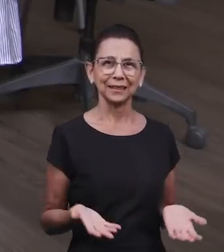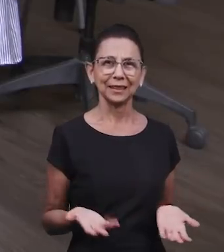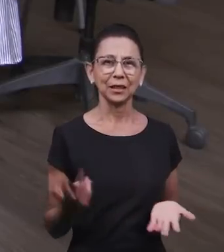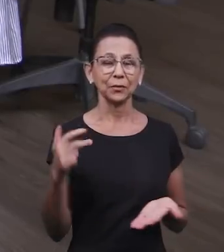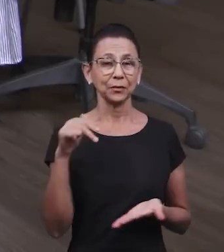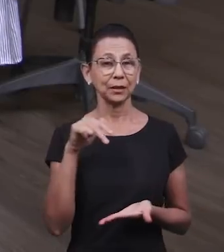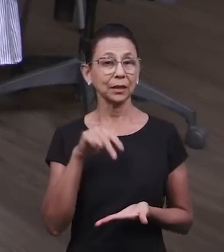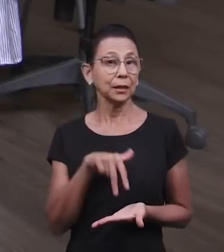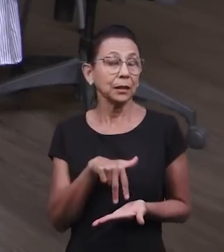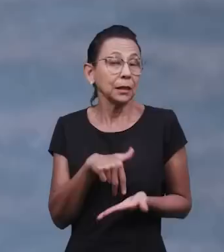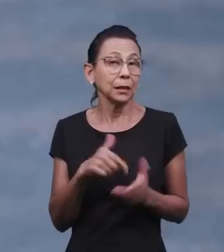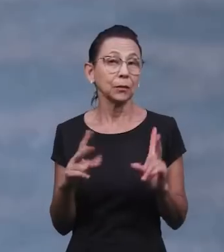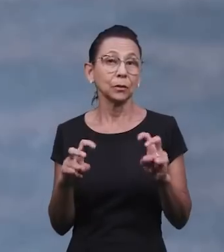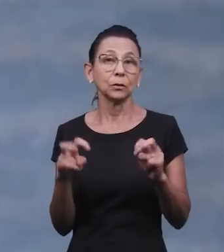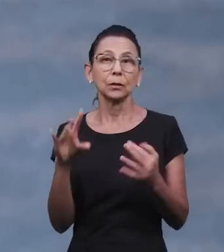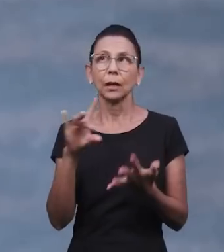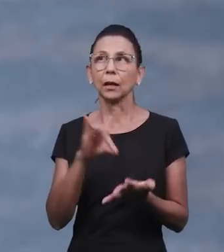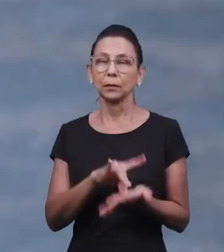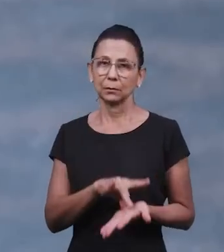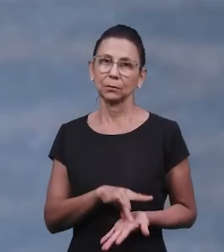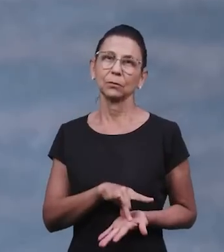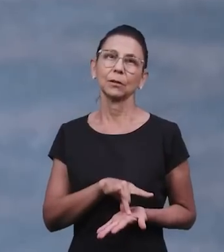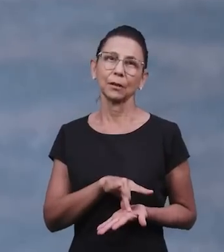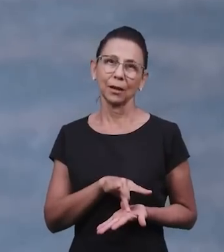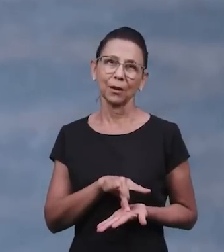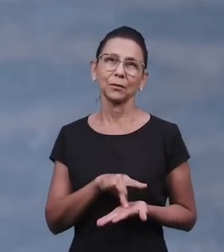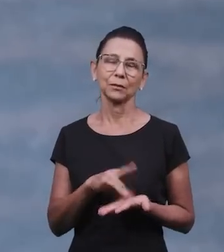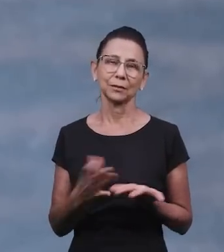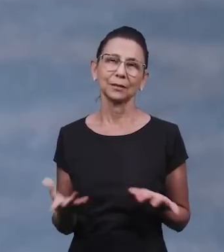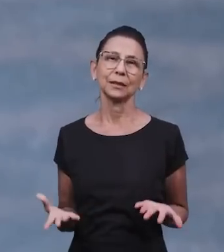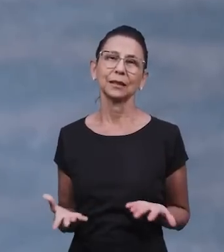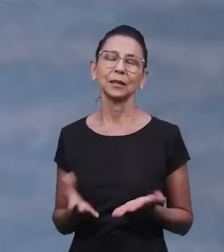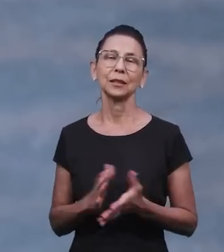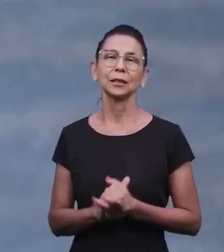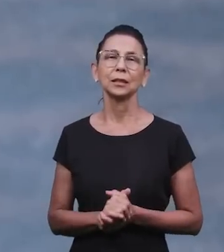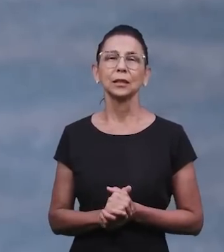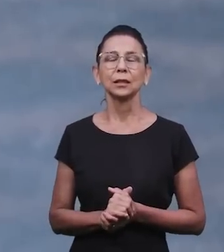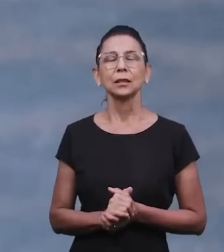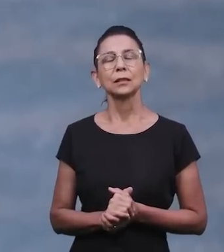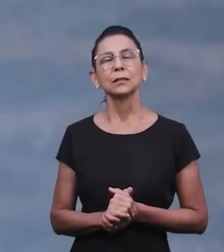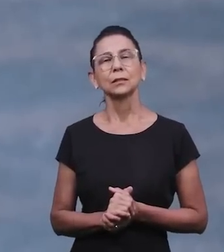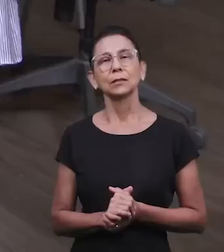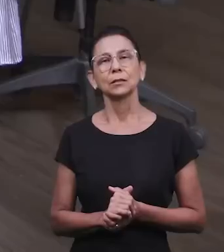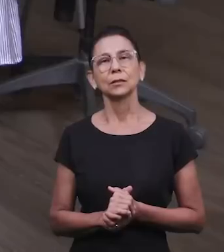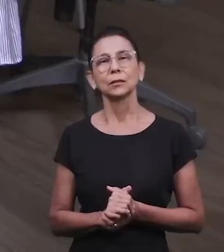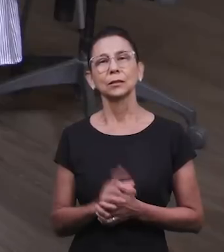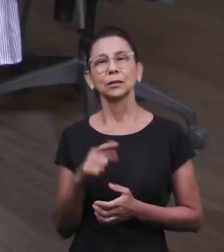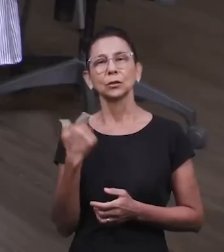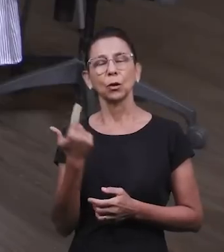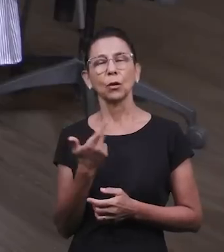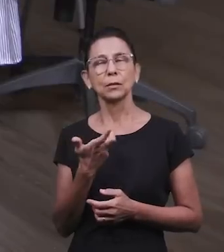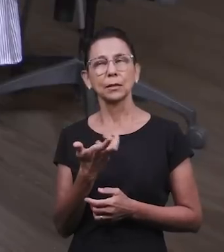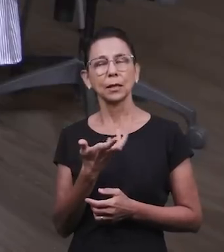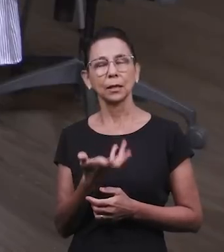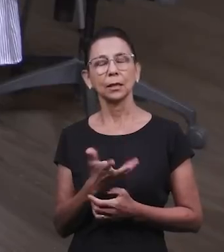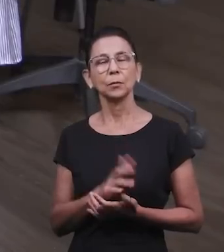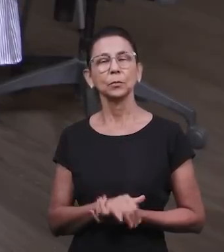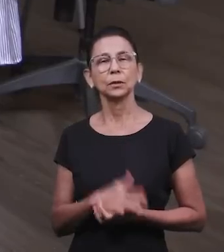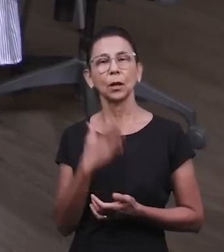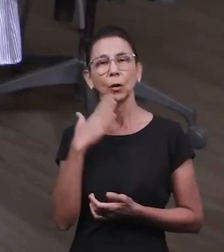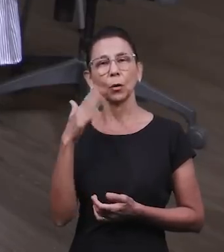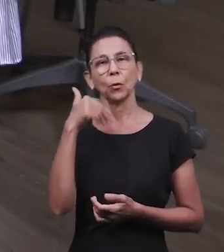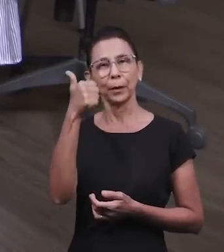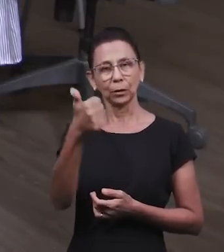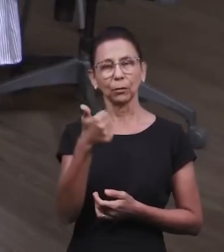precisa falar mais sobre ele para que a gente faça o melhor uso possível e tenha os melhores benefícios, né? O desafio é grande,